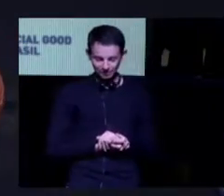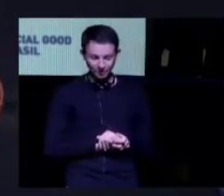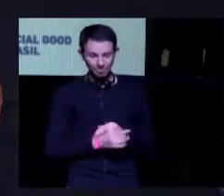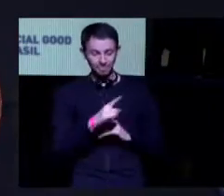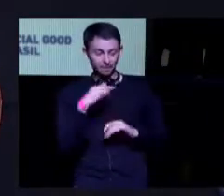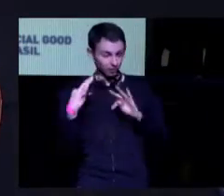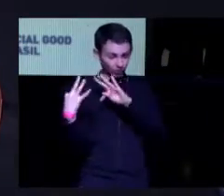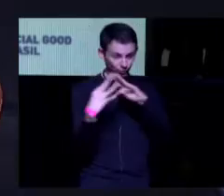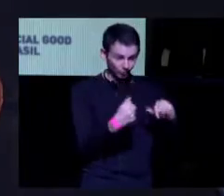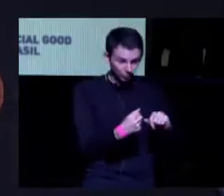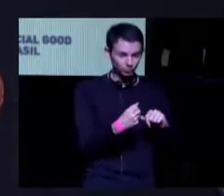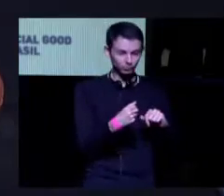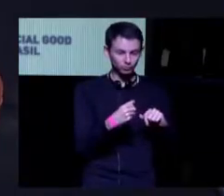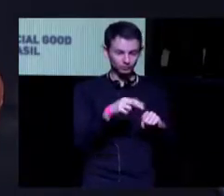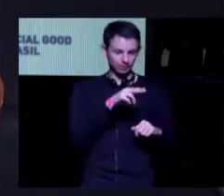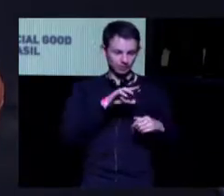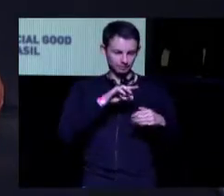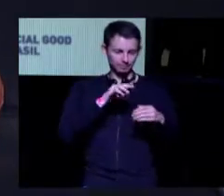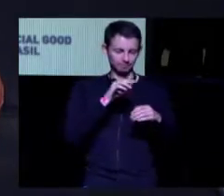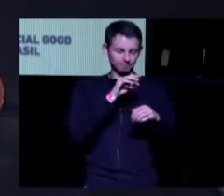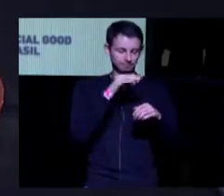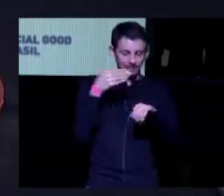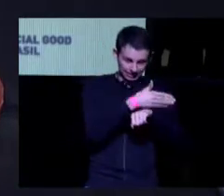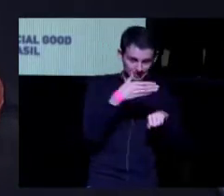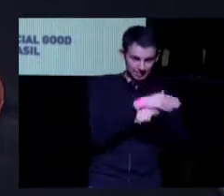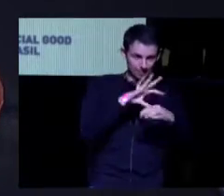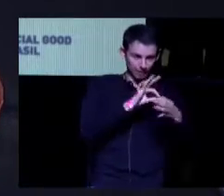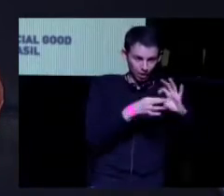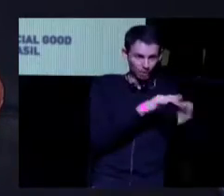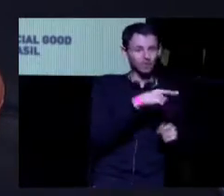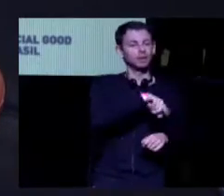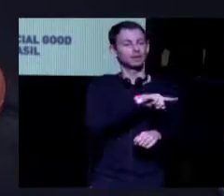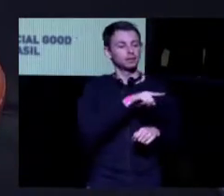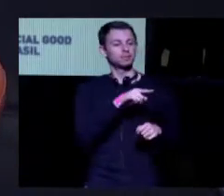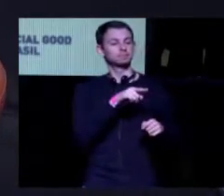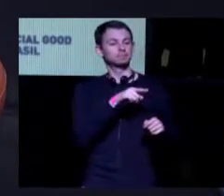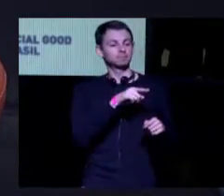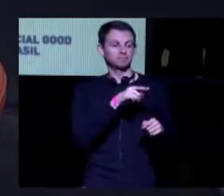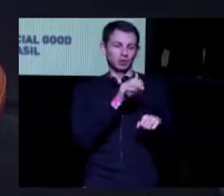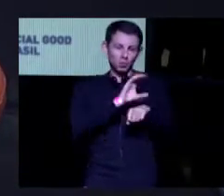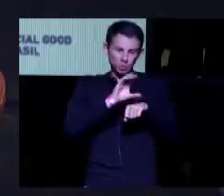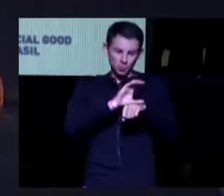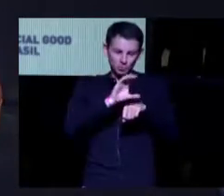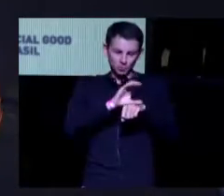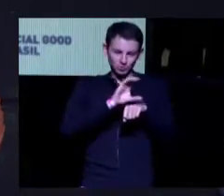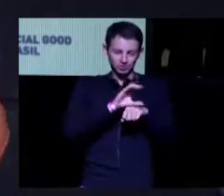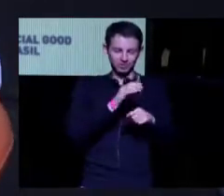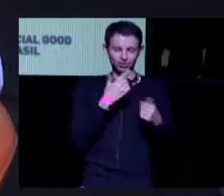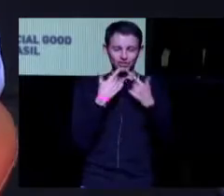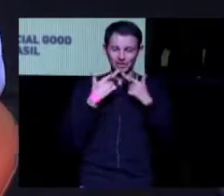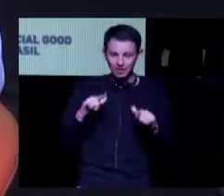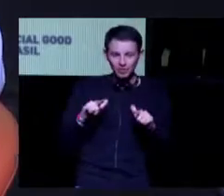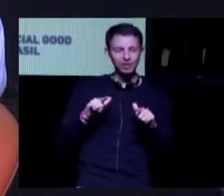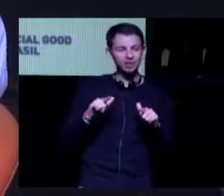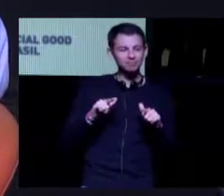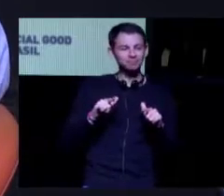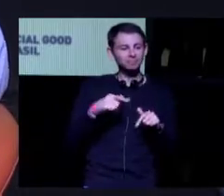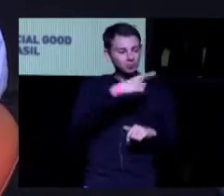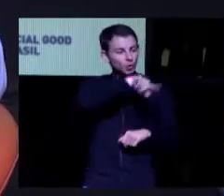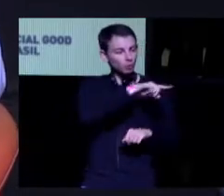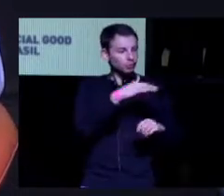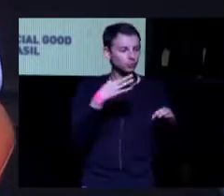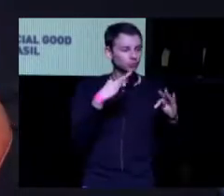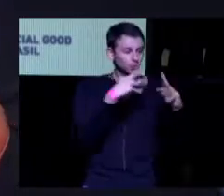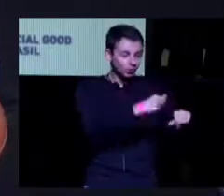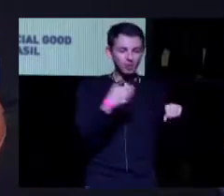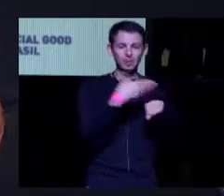todo mundo que estava ali na Copa participou ativamente do Abraço Cultural, que é esse curso de idiomas, e a gente começou a chamar